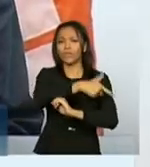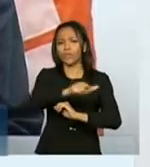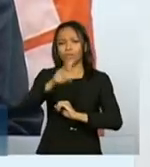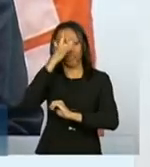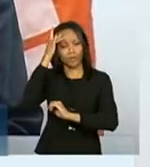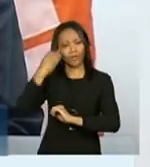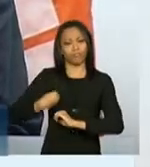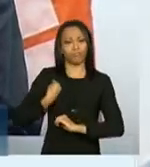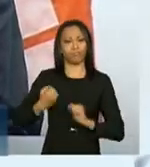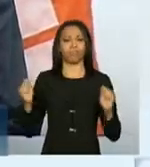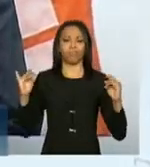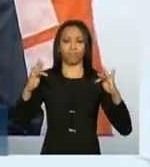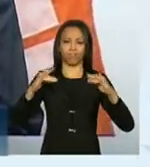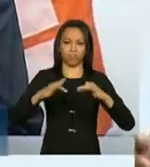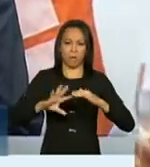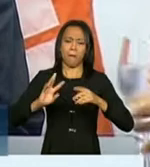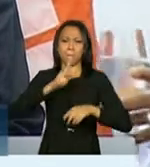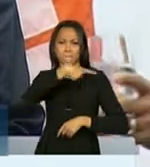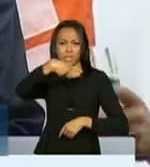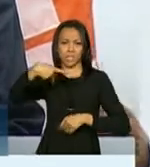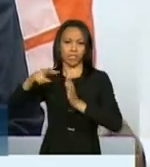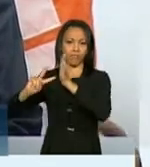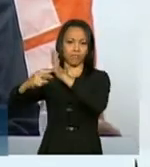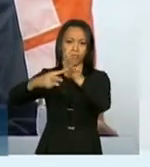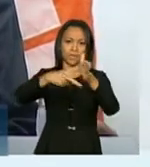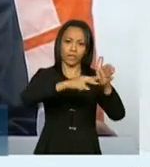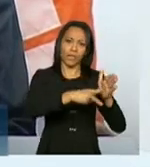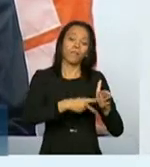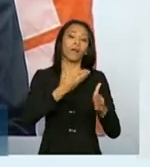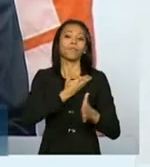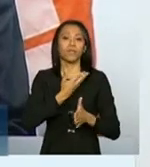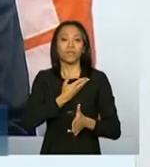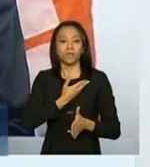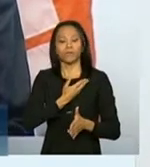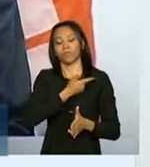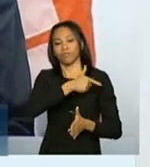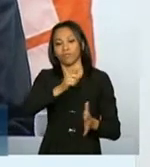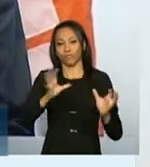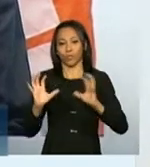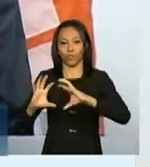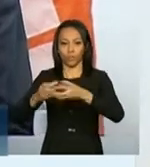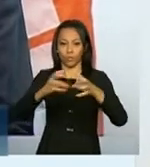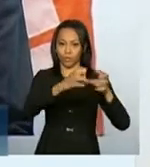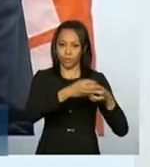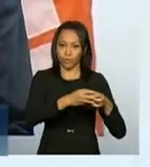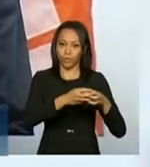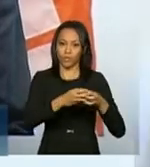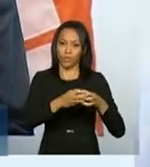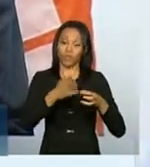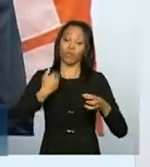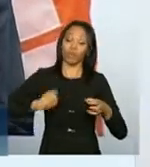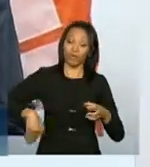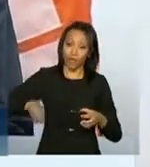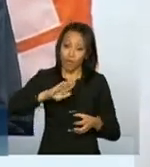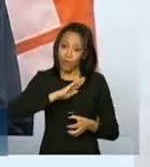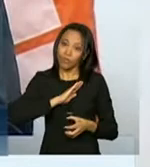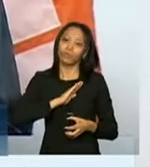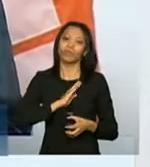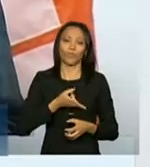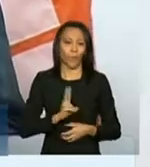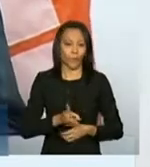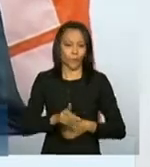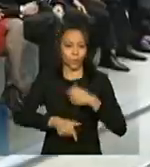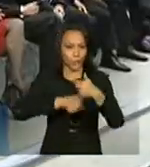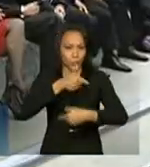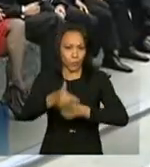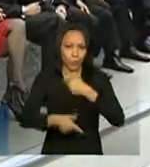presentes, presidentes do sindicato, colegas da FIENG, dos SINAIS, a razão do nosso existir, nossos